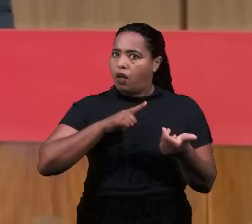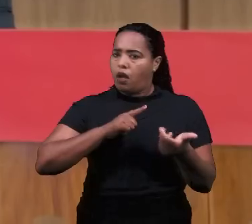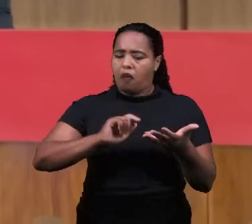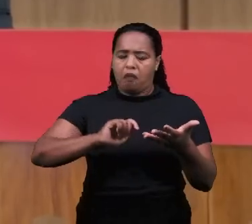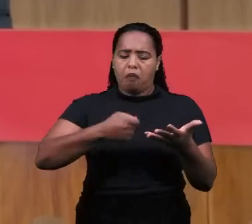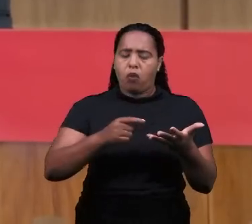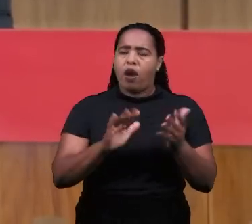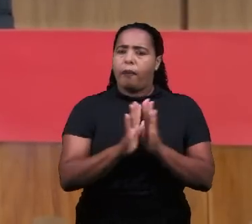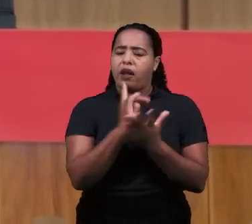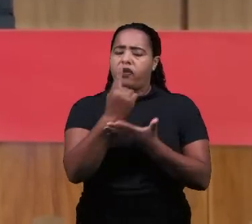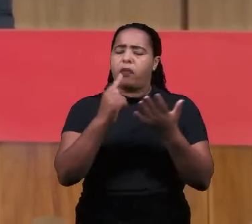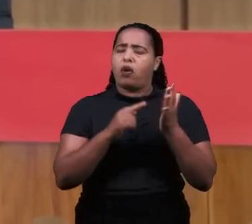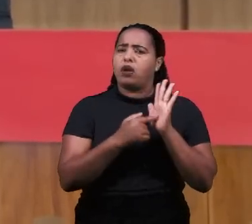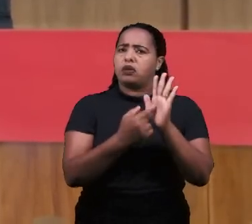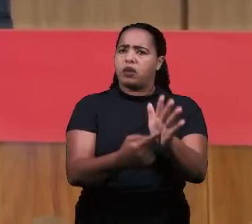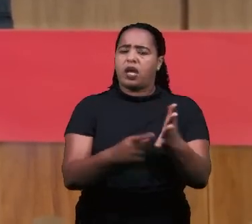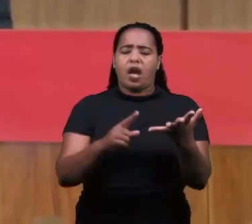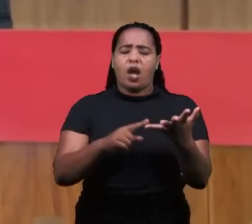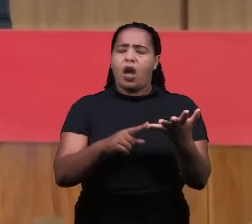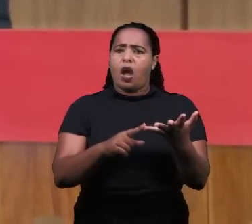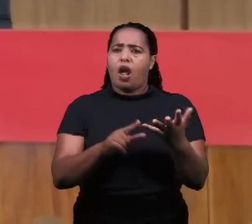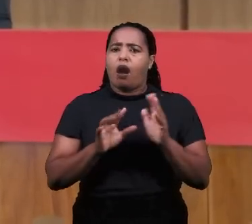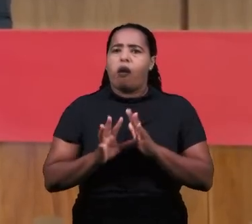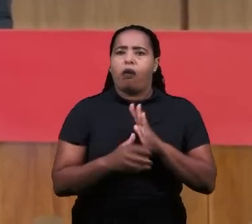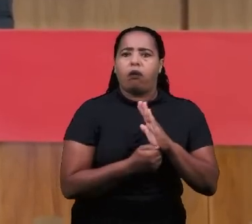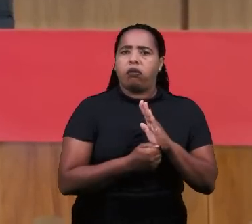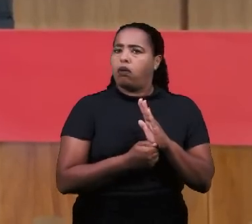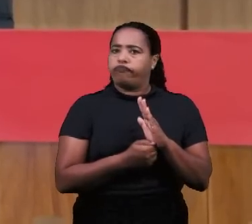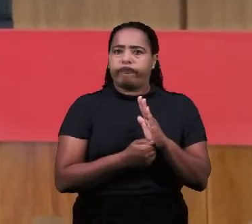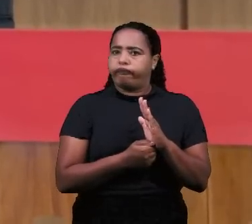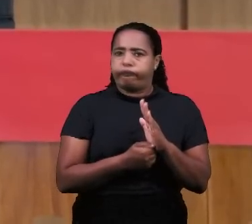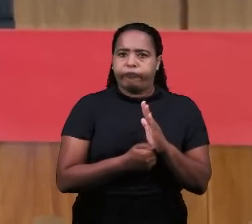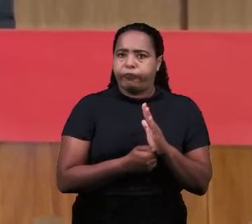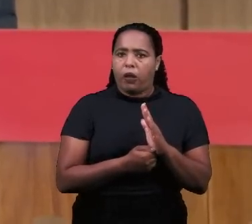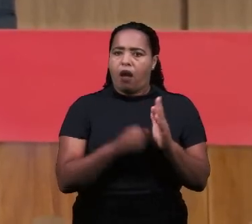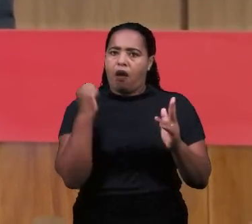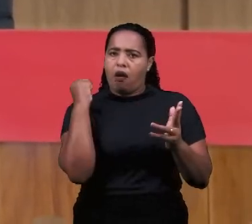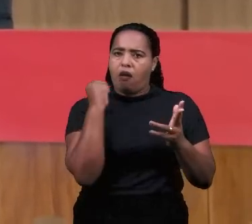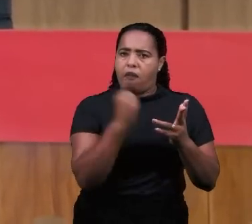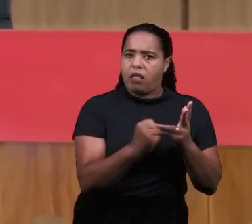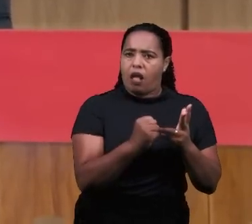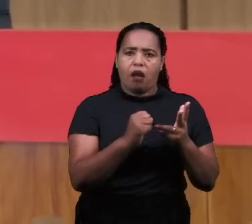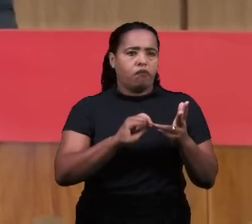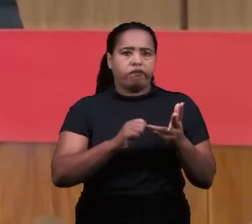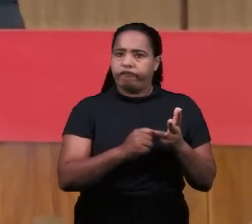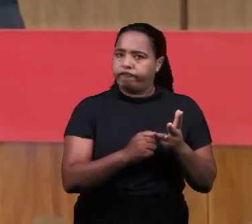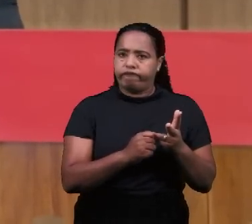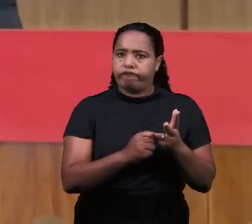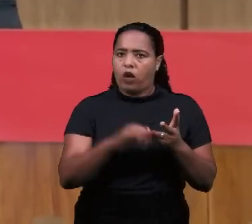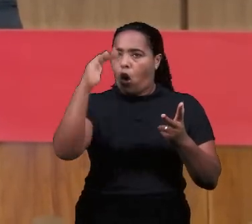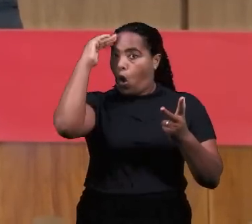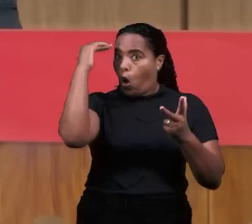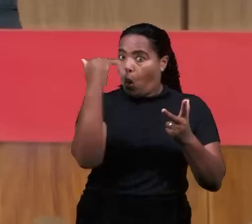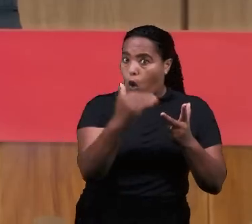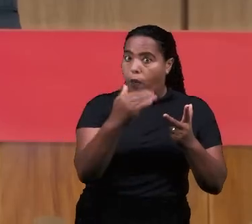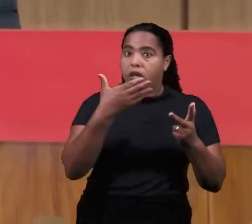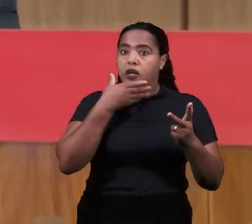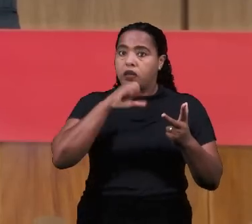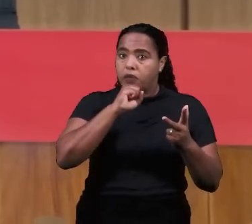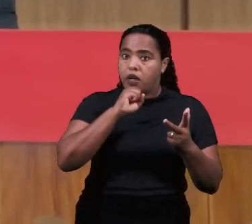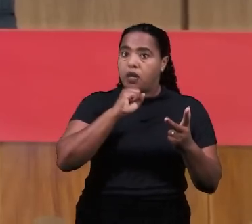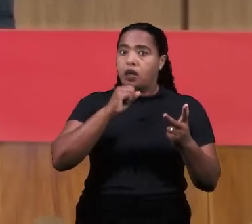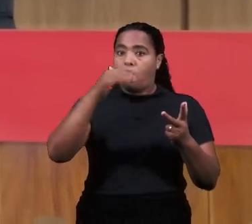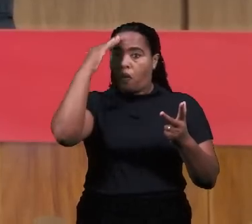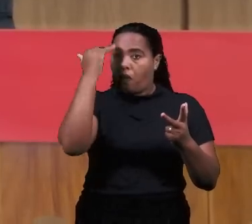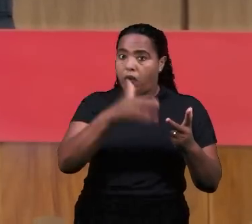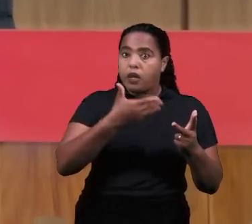não furtarás, não dirás falso testemunho, né? Não matarás, honra teu pai e sua mãe. Então, cada pecado